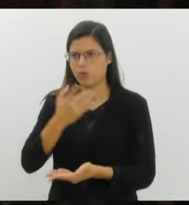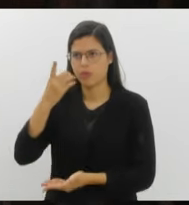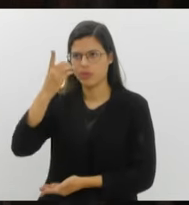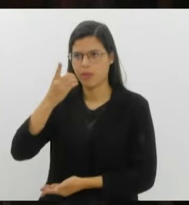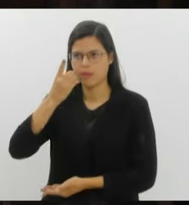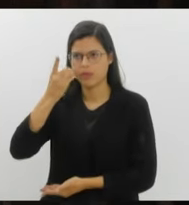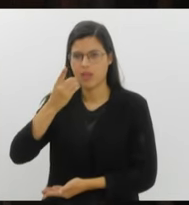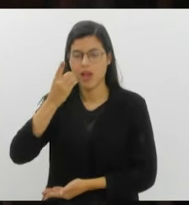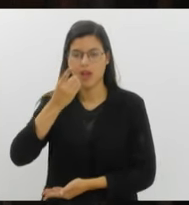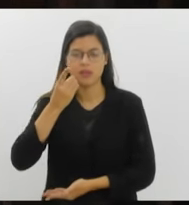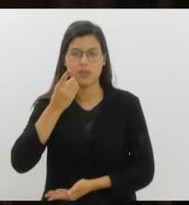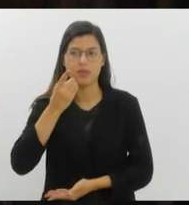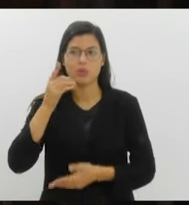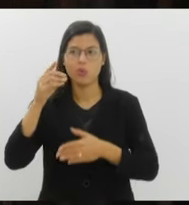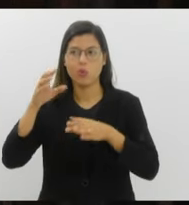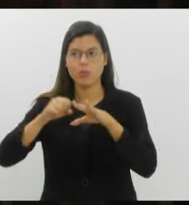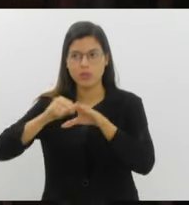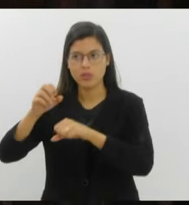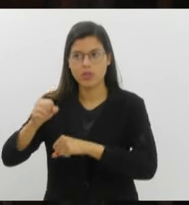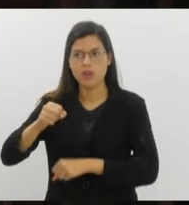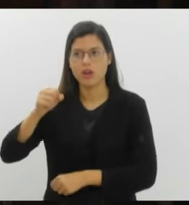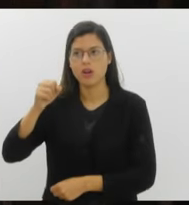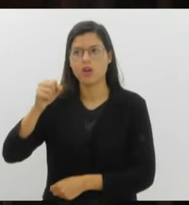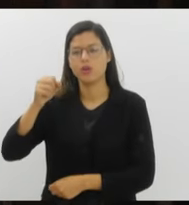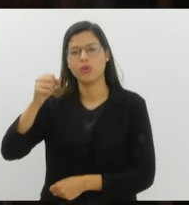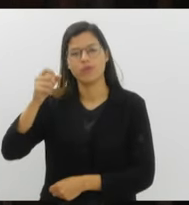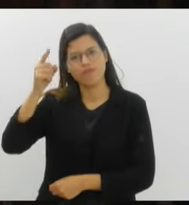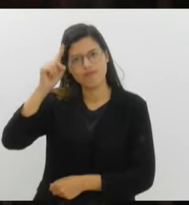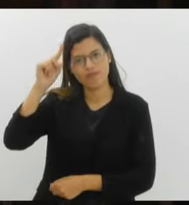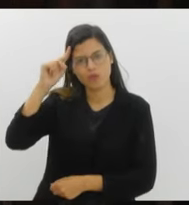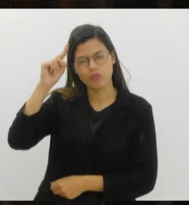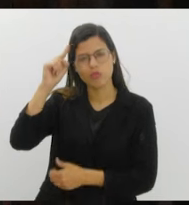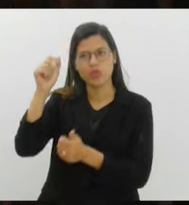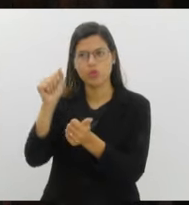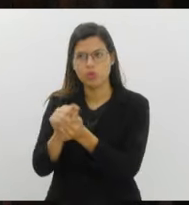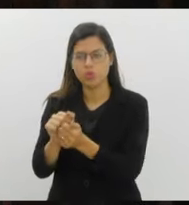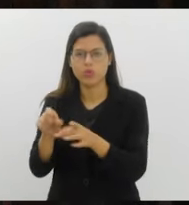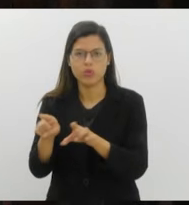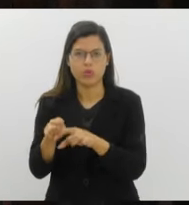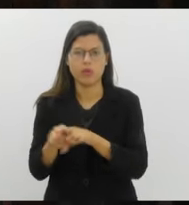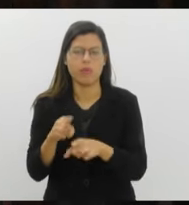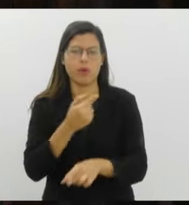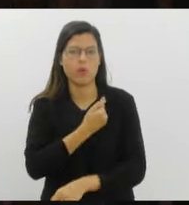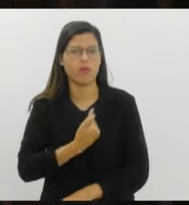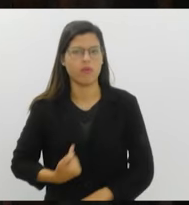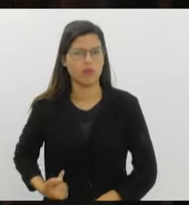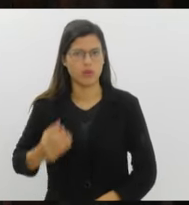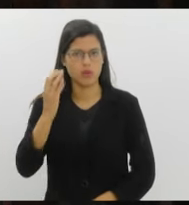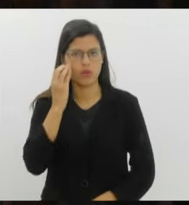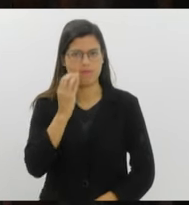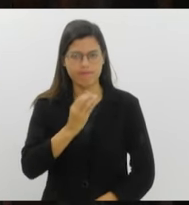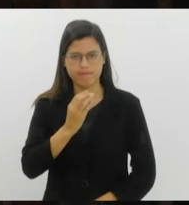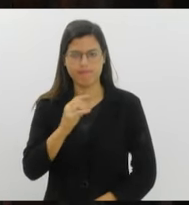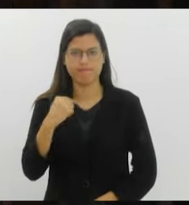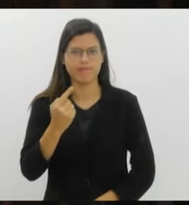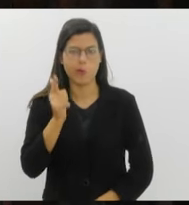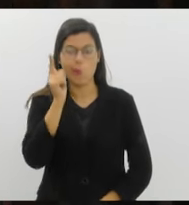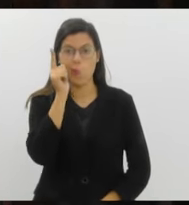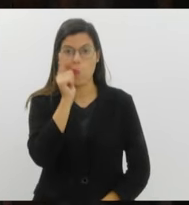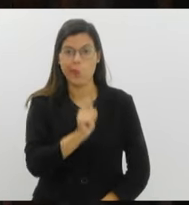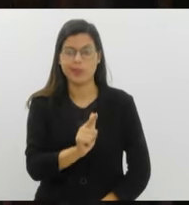deputados, buscando dia a dia junto aos secretários e ao nosso governador Cláudio Castro, que a gente vai conseguir, e